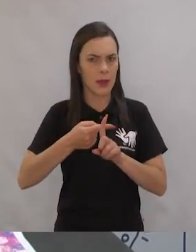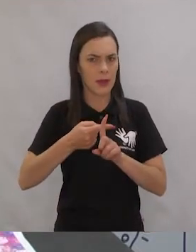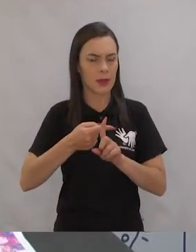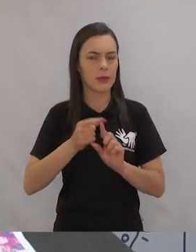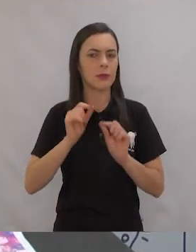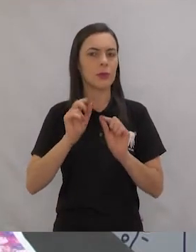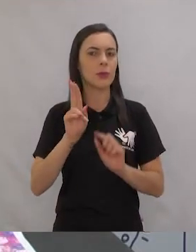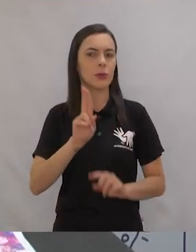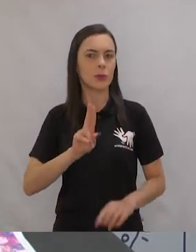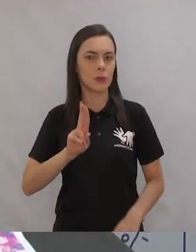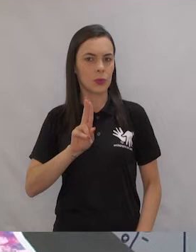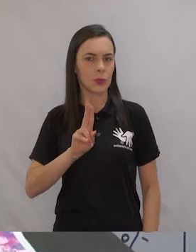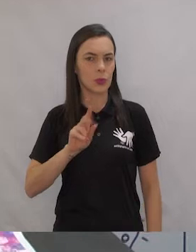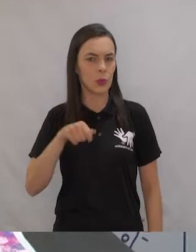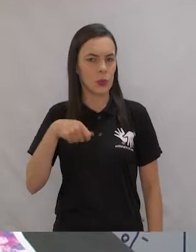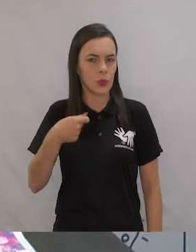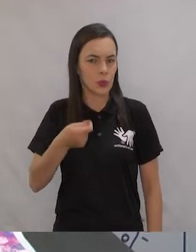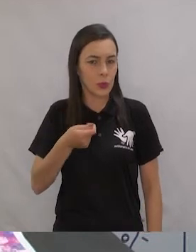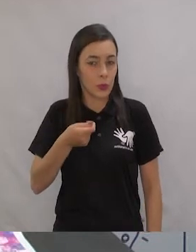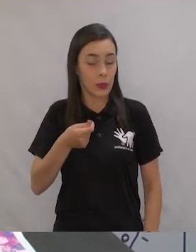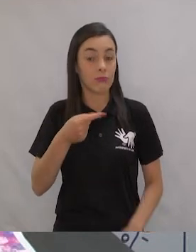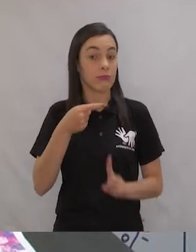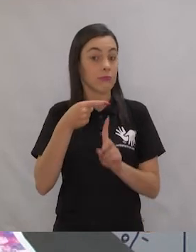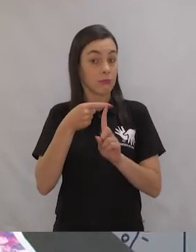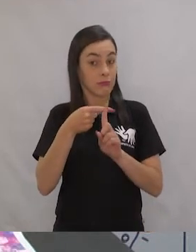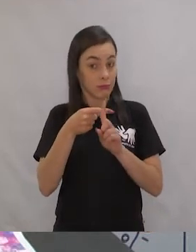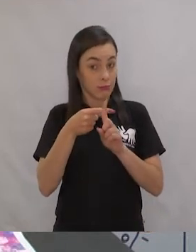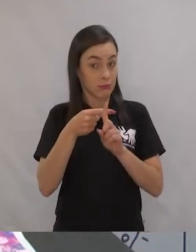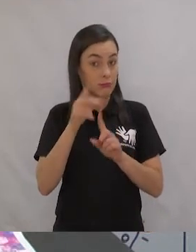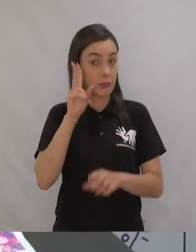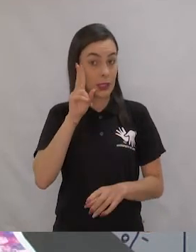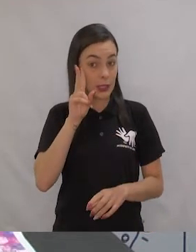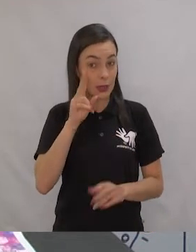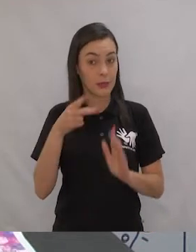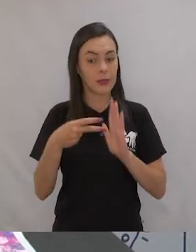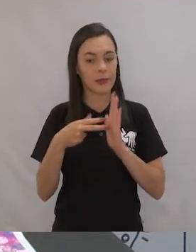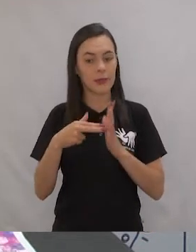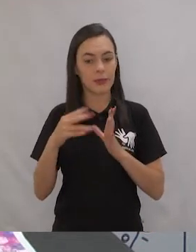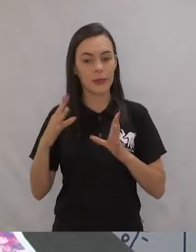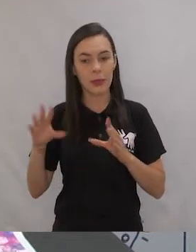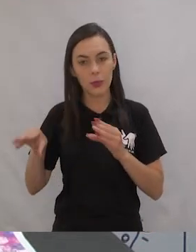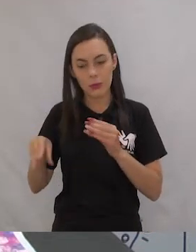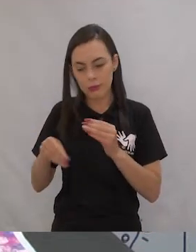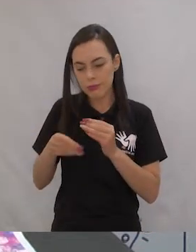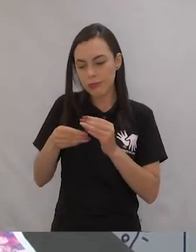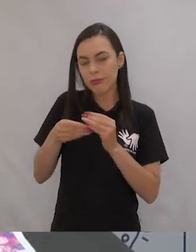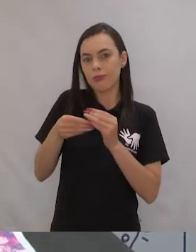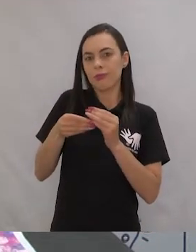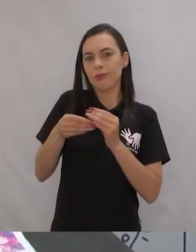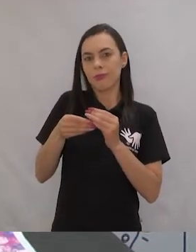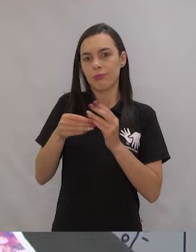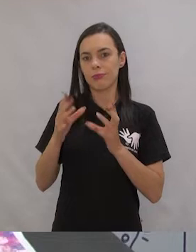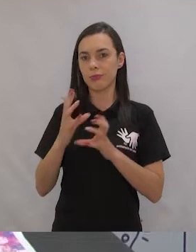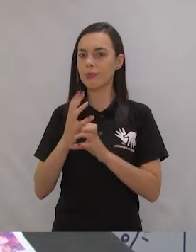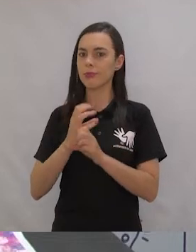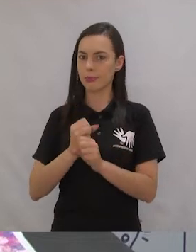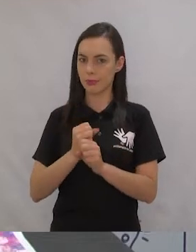qual é a operação? Qual é o sinal? De mais, porque eu estou adicionando, eu